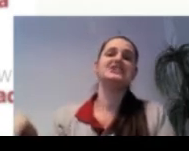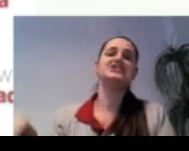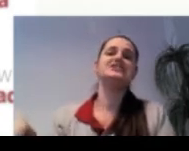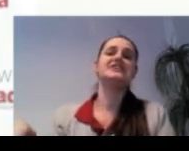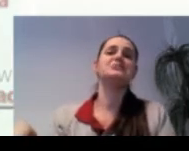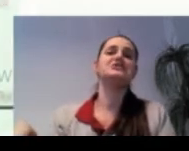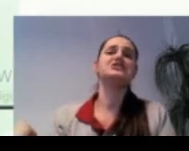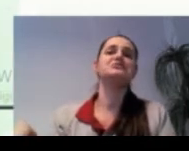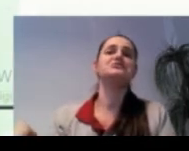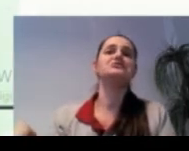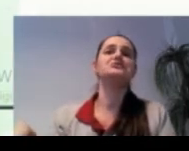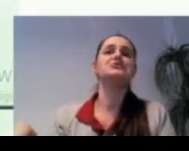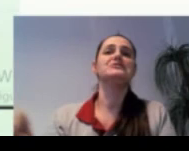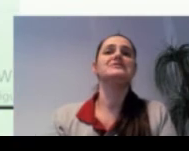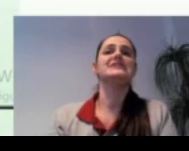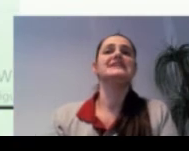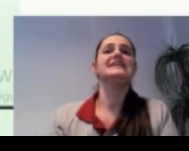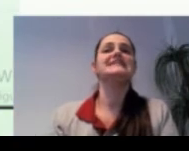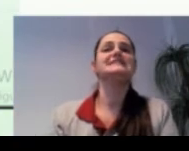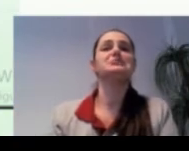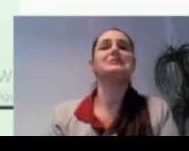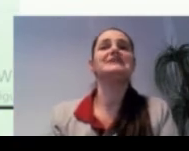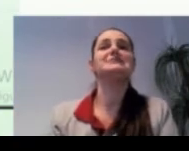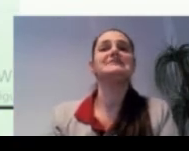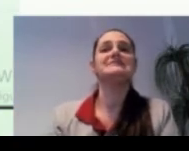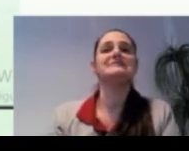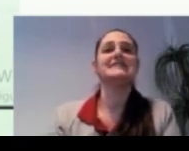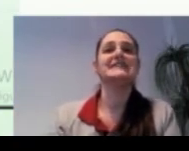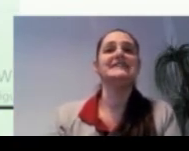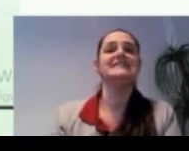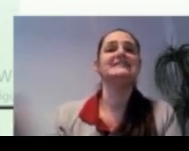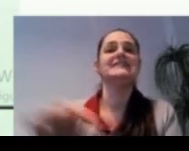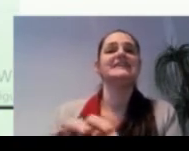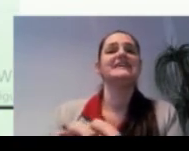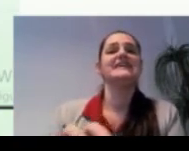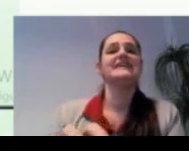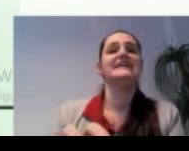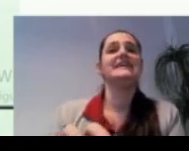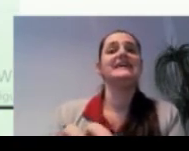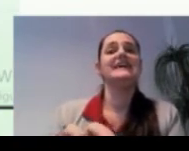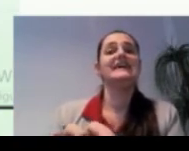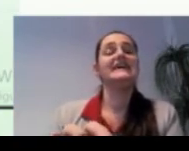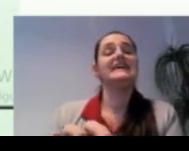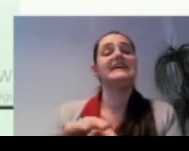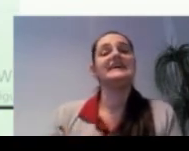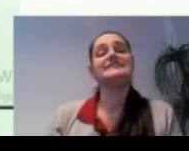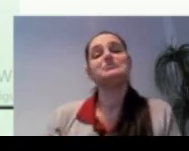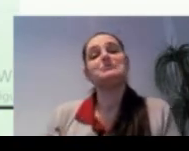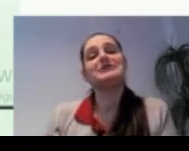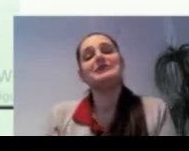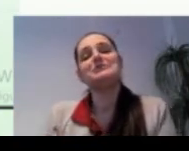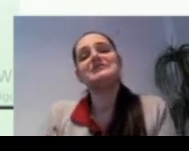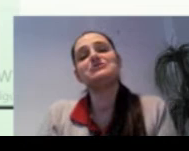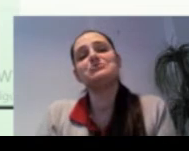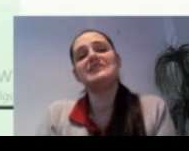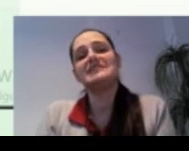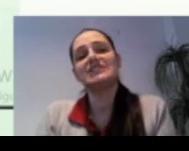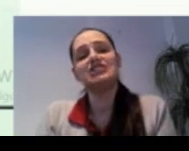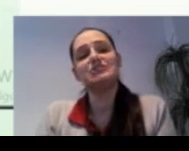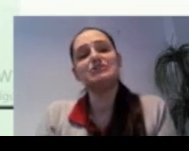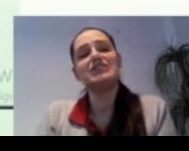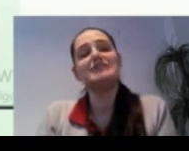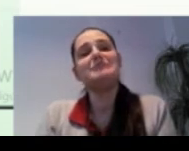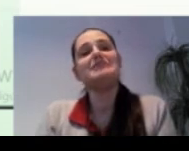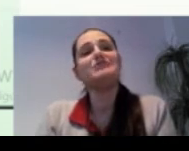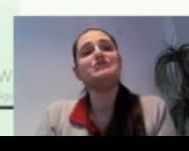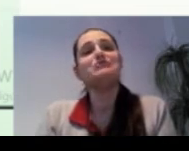substituição, a gente tem, como a gente mostrou, esse problema, né? E esse problema é uma das doenças